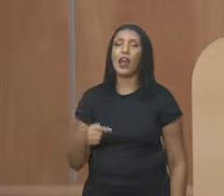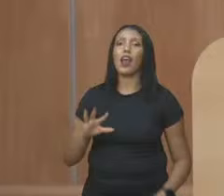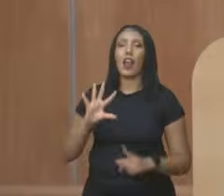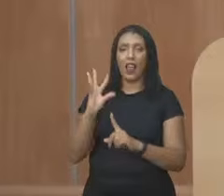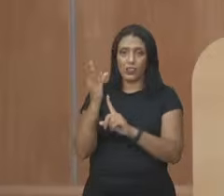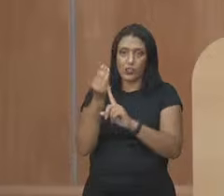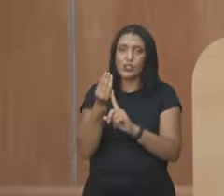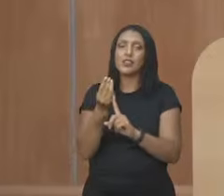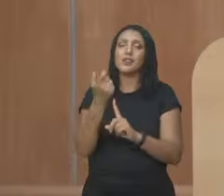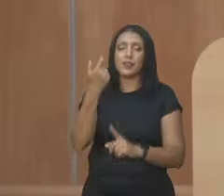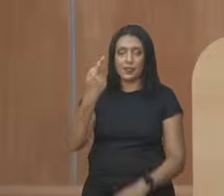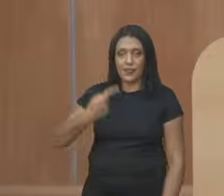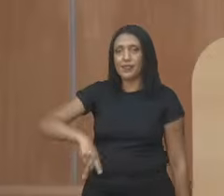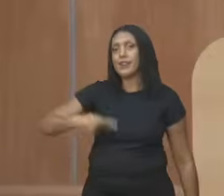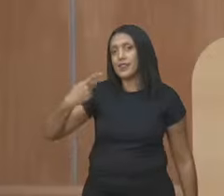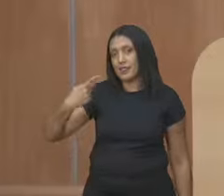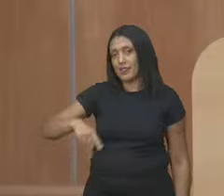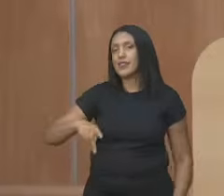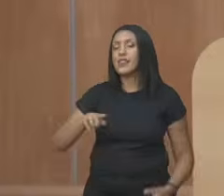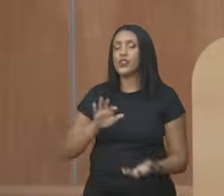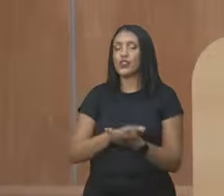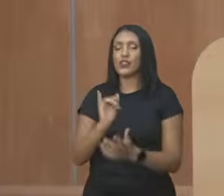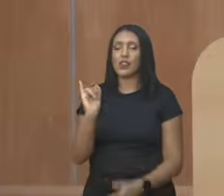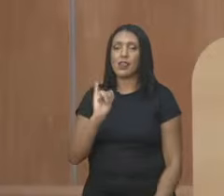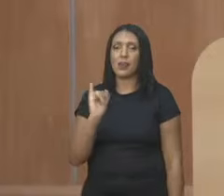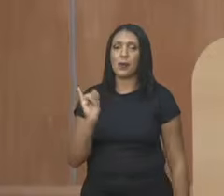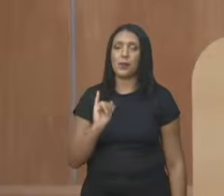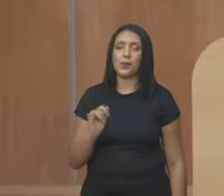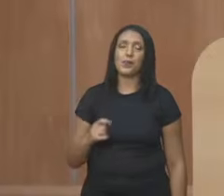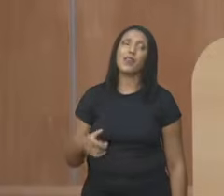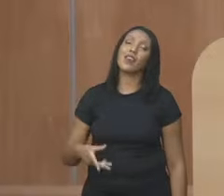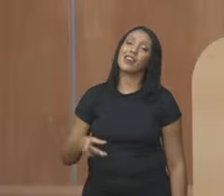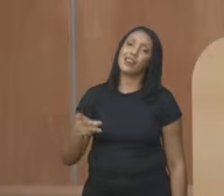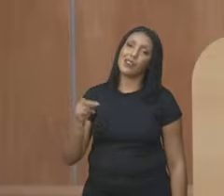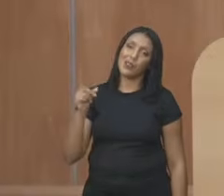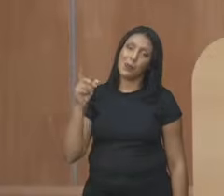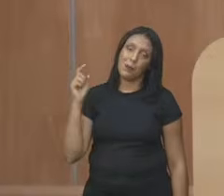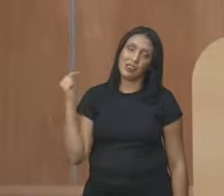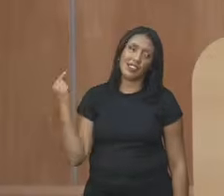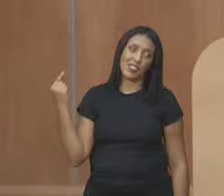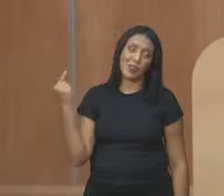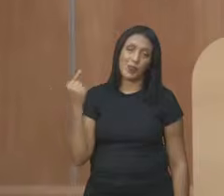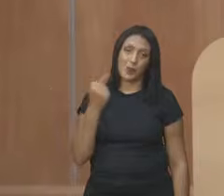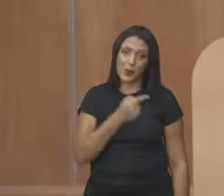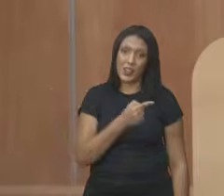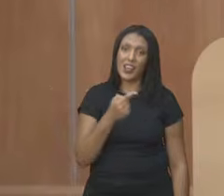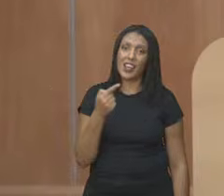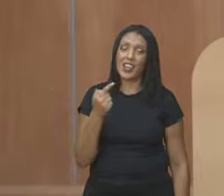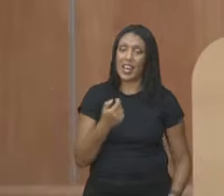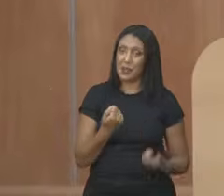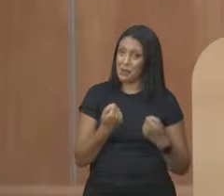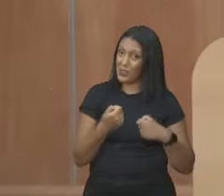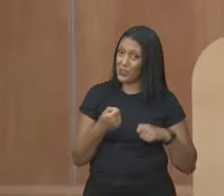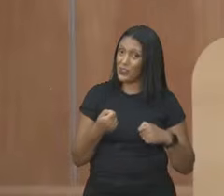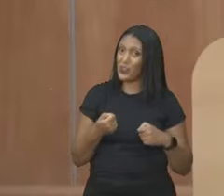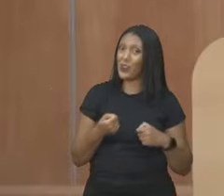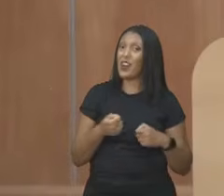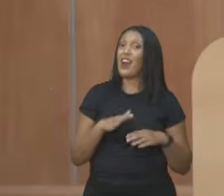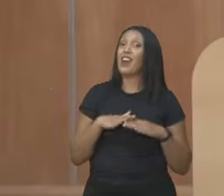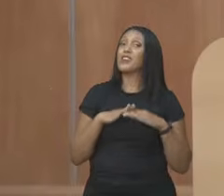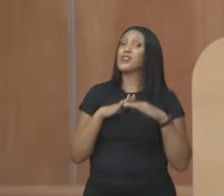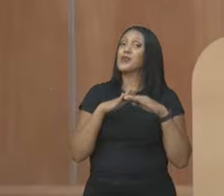na nossa cidade, que ele foi resgatado também pela Irmandade. A Irmandade,